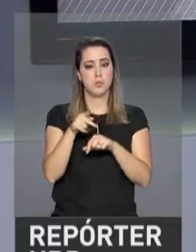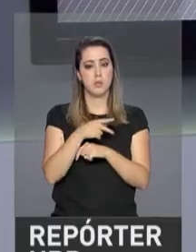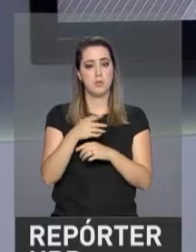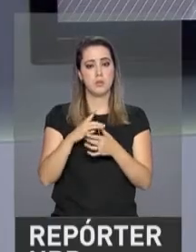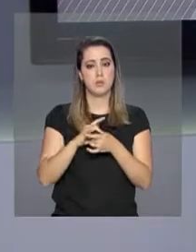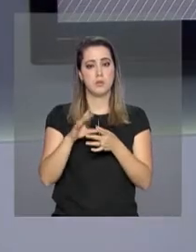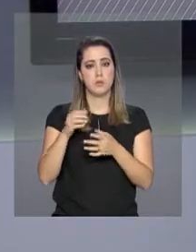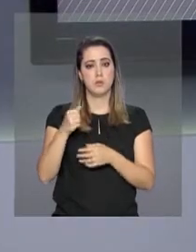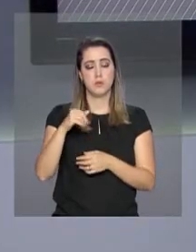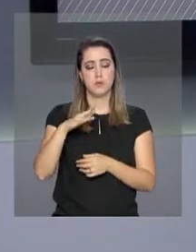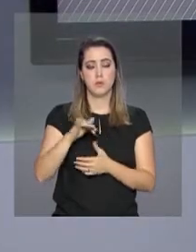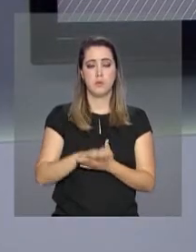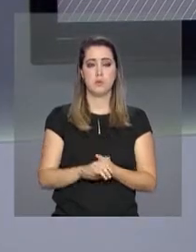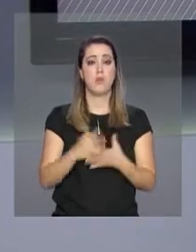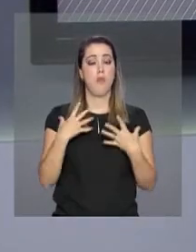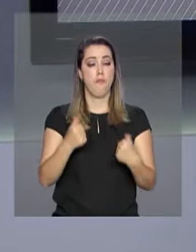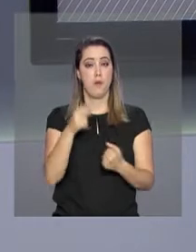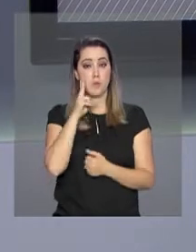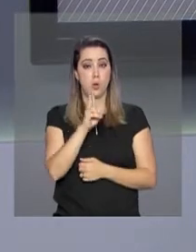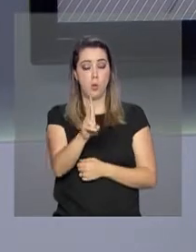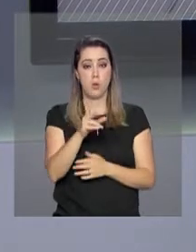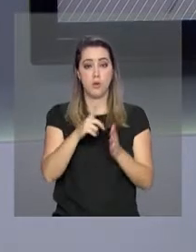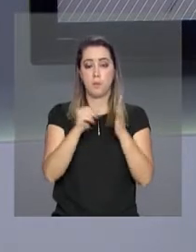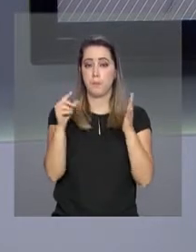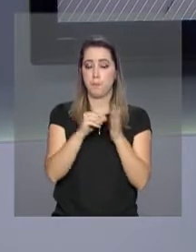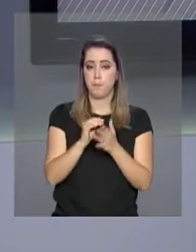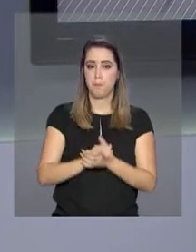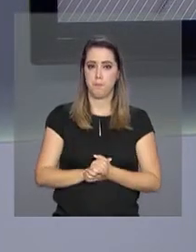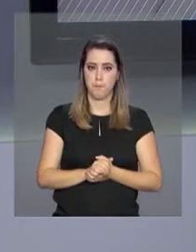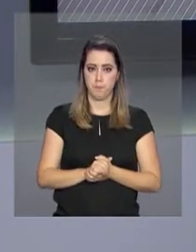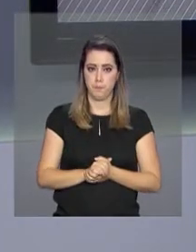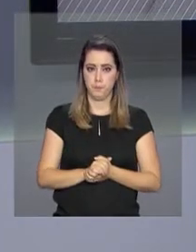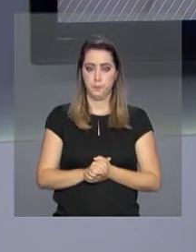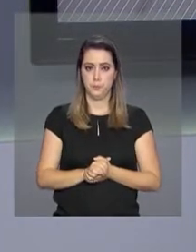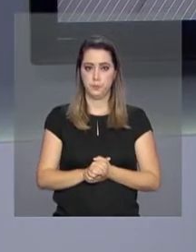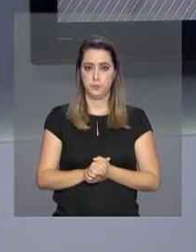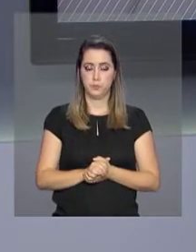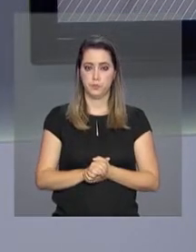aftosa e nós vamos agora ao vivo ao palácio do planalto